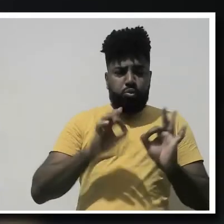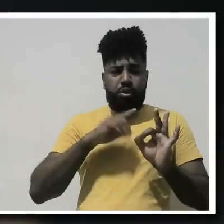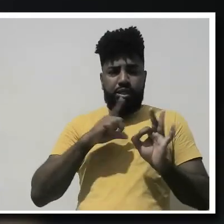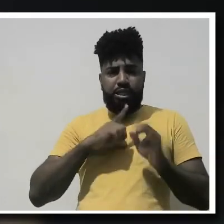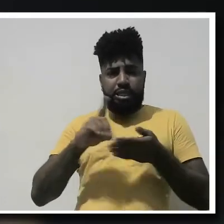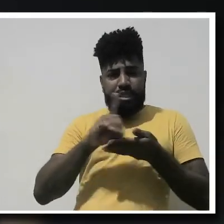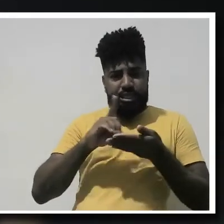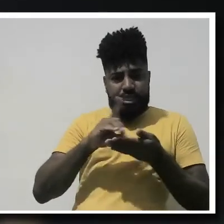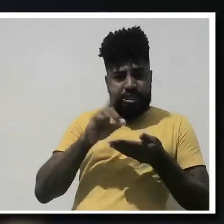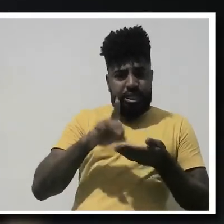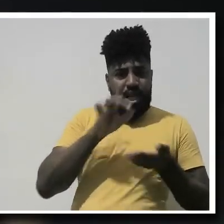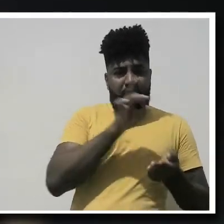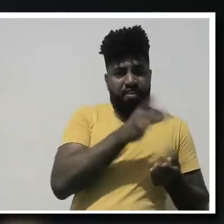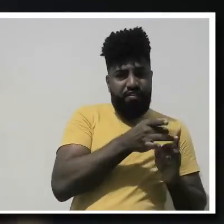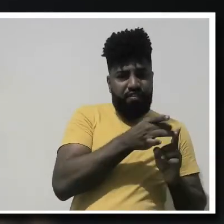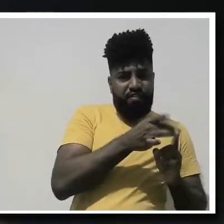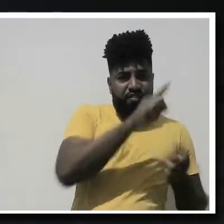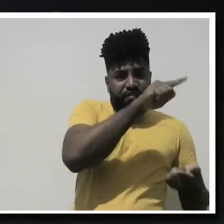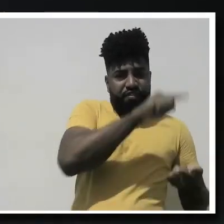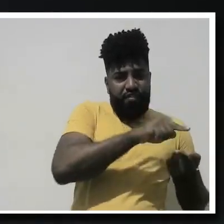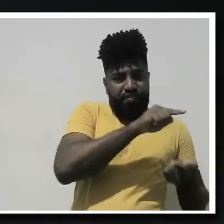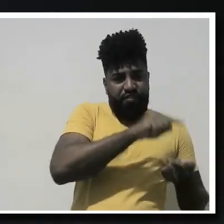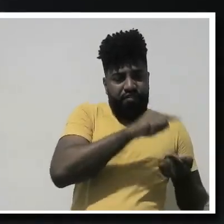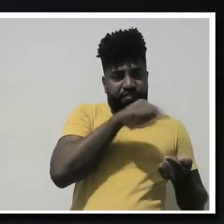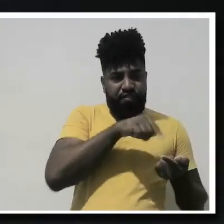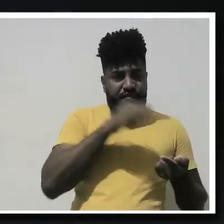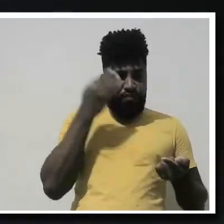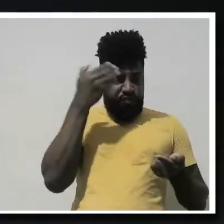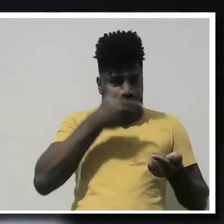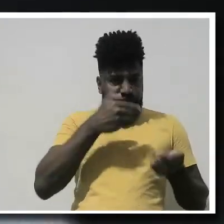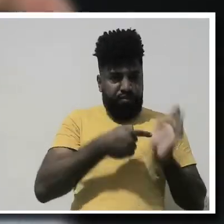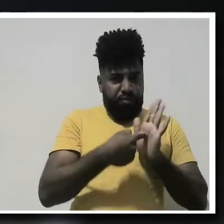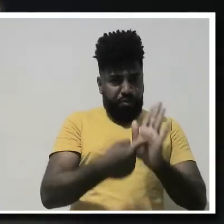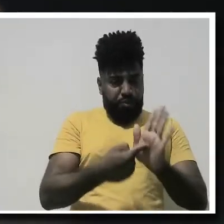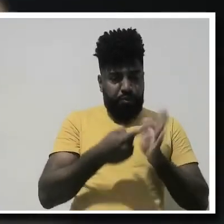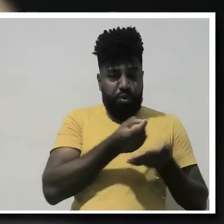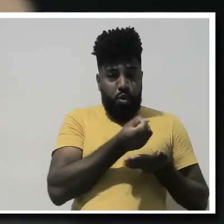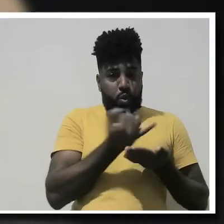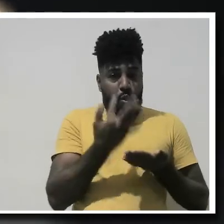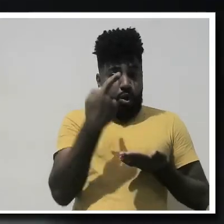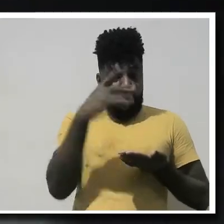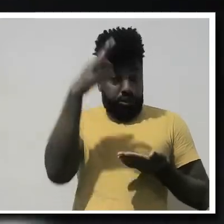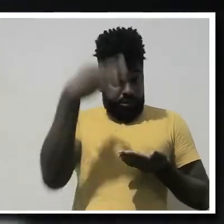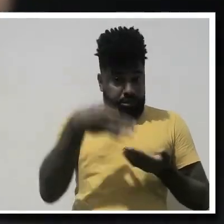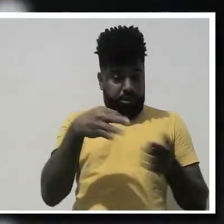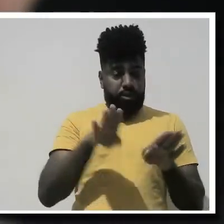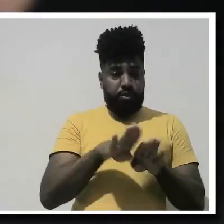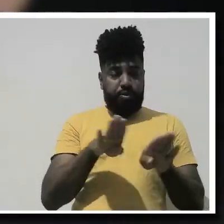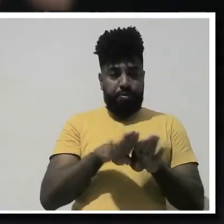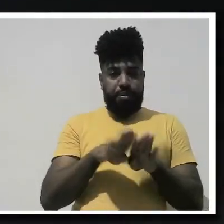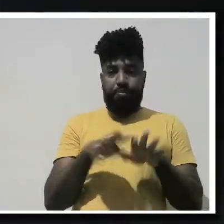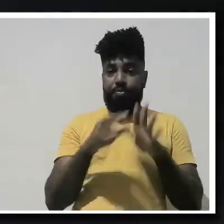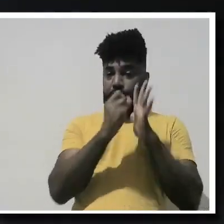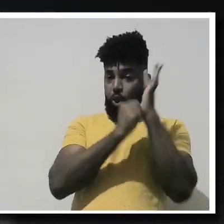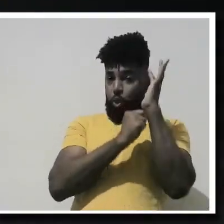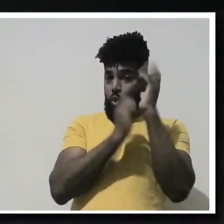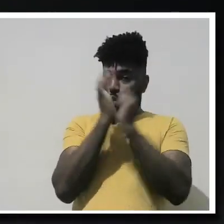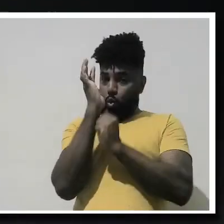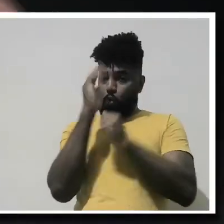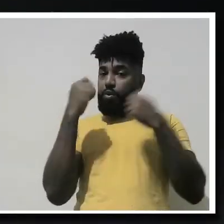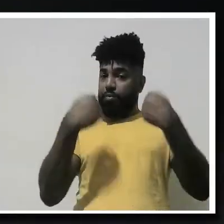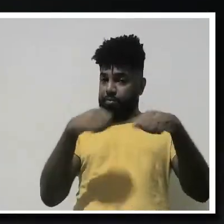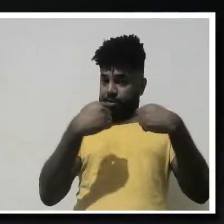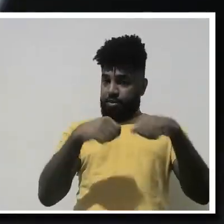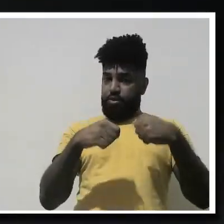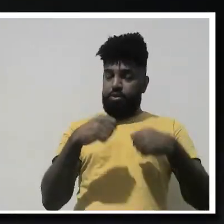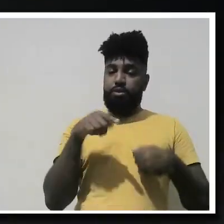da determinação da densidade usando um piquenômetro já esteja bem claro aqui. De preferência aqui é bom usar a luva em função do ácido